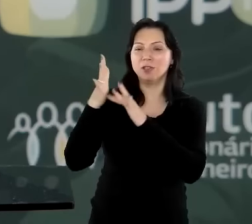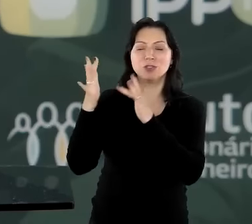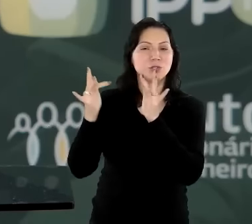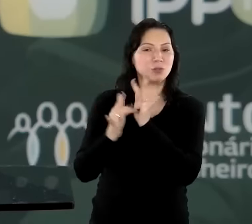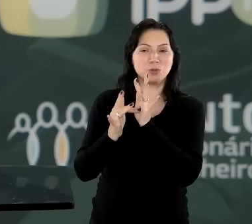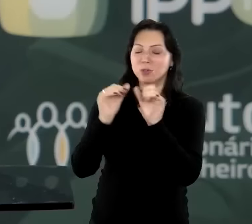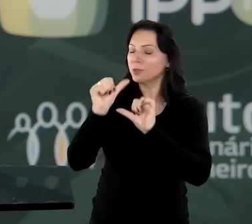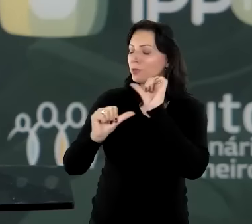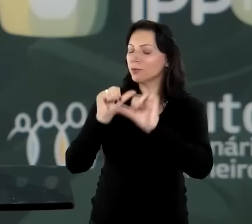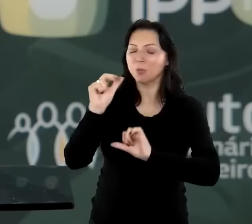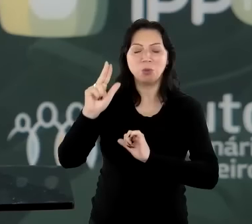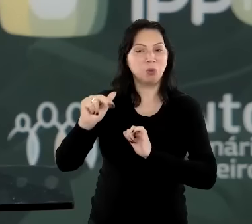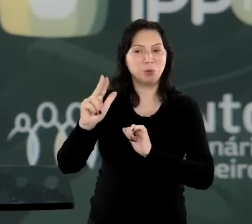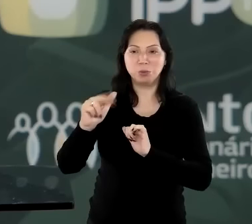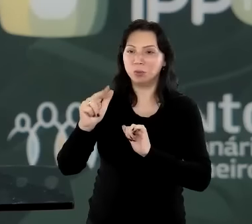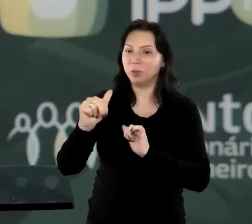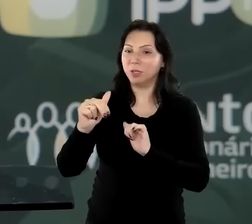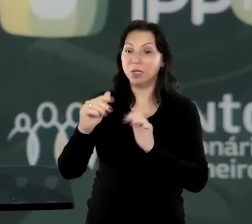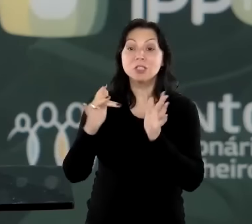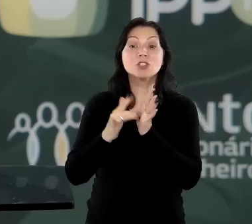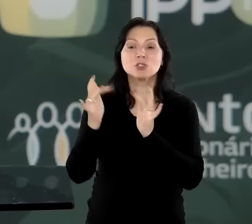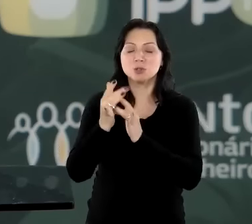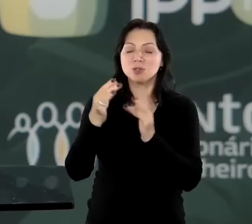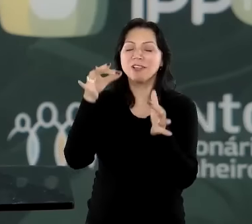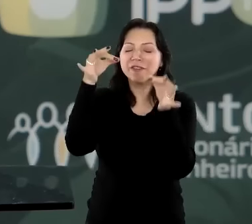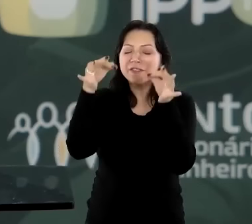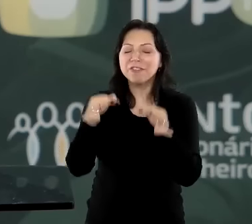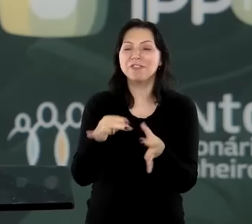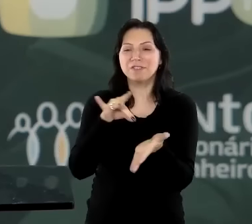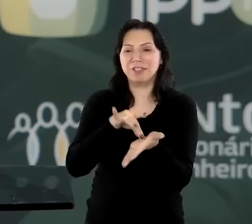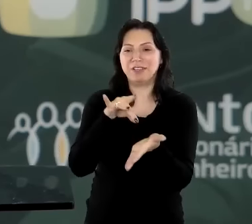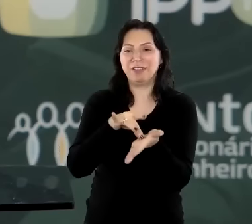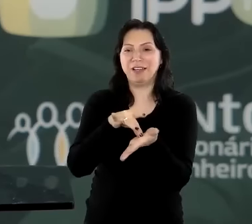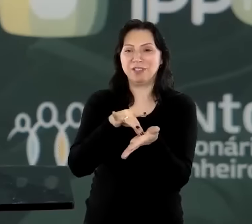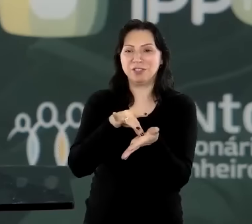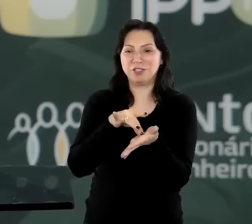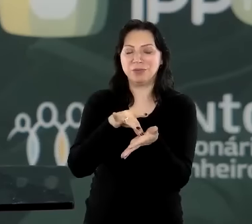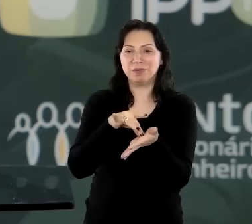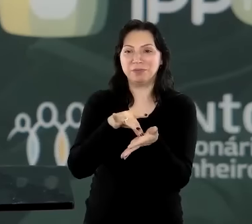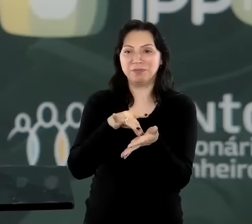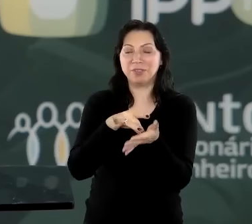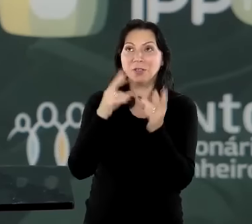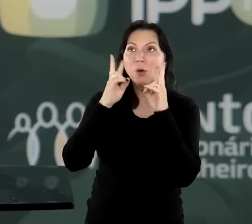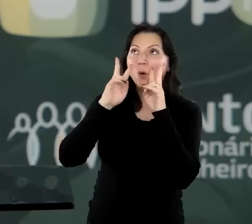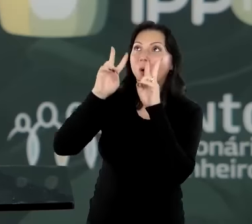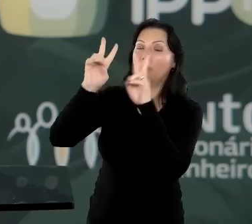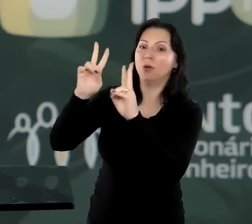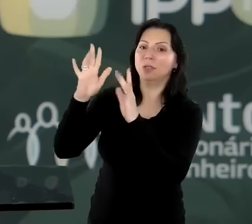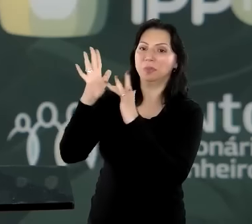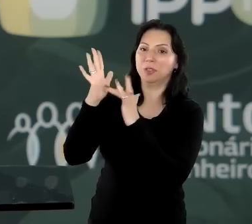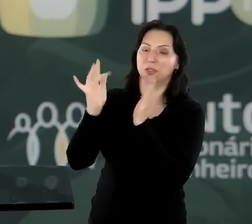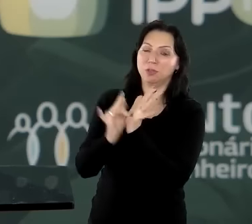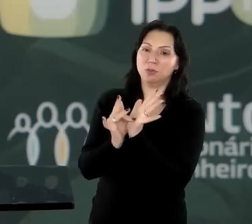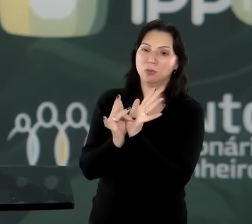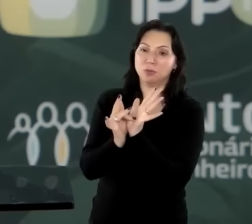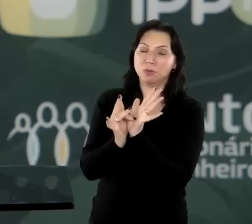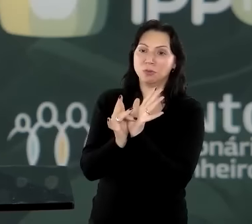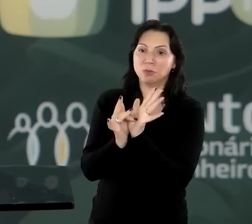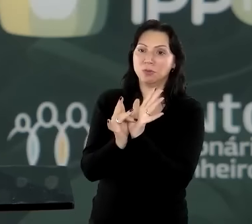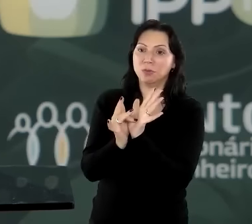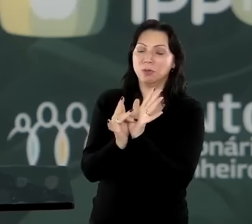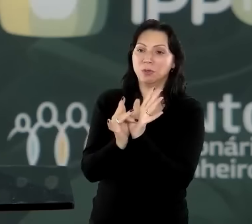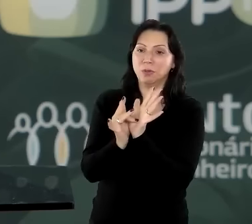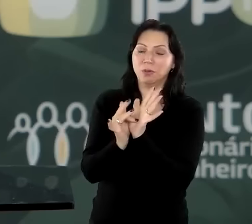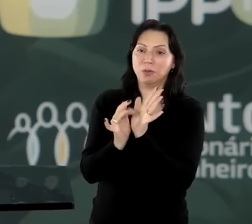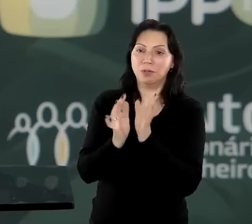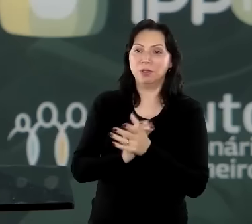mudou, que nunca vai mudar. Ele é a verdade absoluta de Deus. Olhe para Jesus, olhe para Jesus, olhe para Jesus.